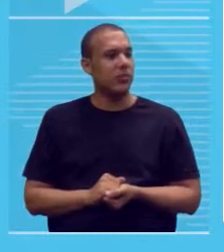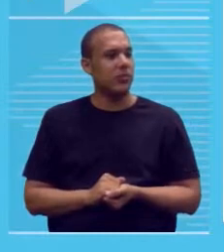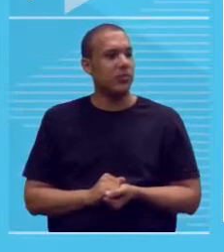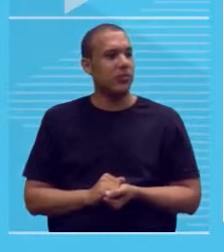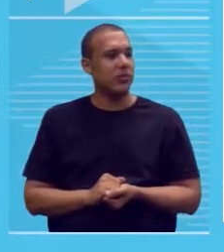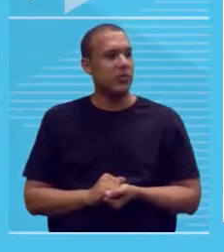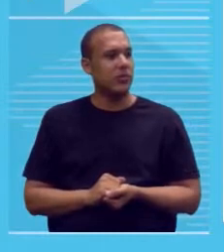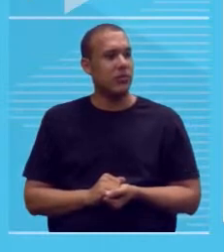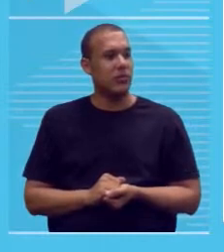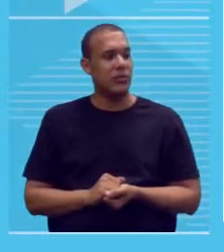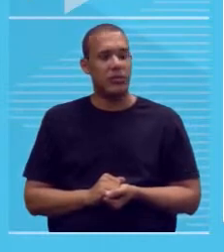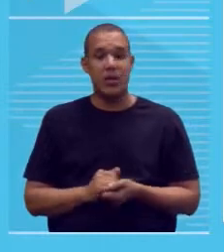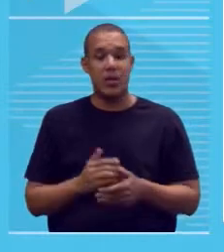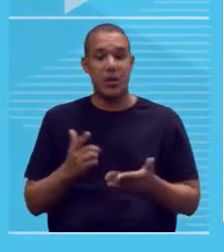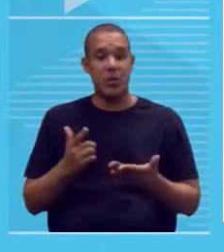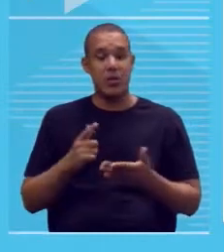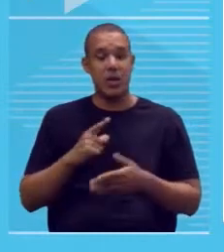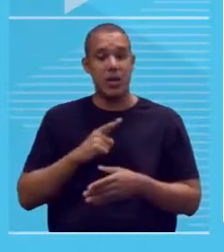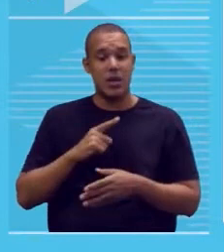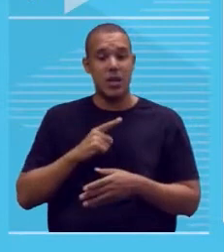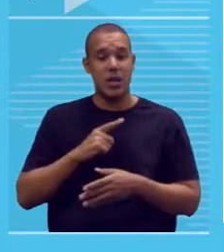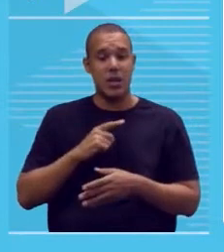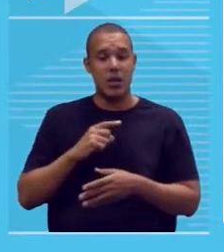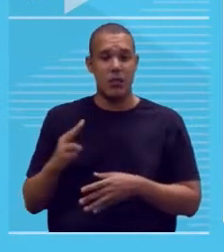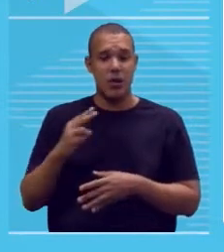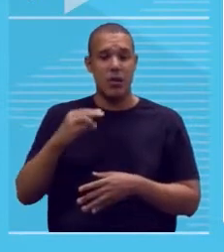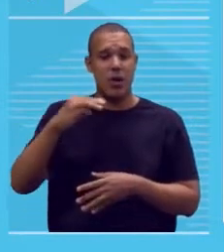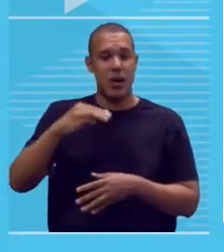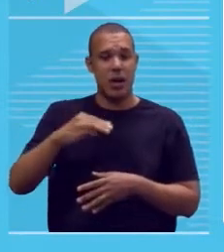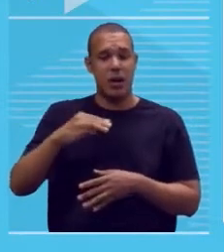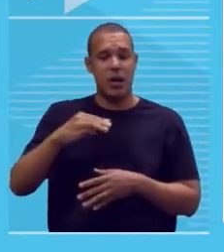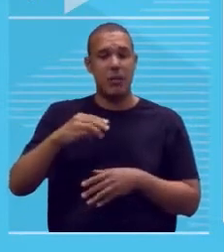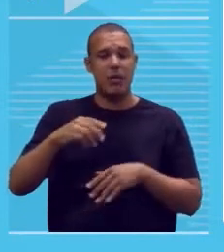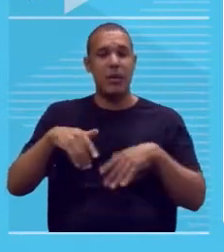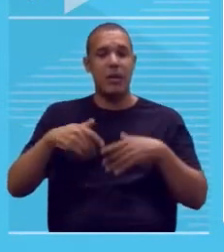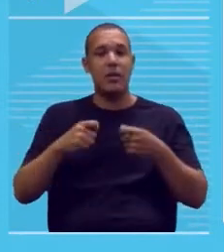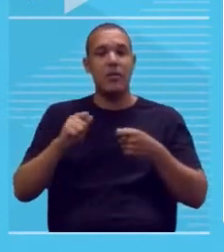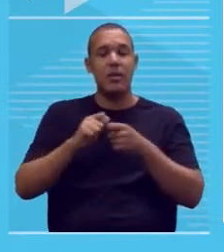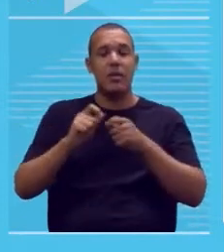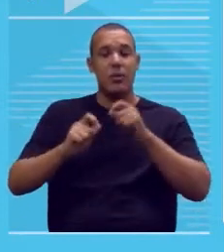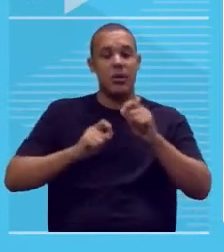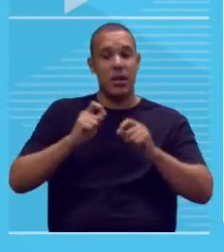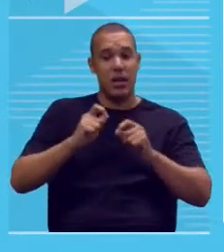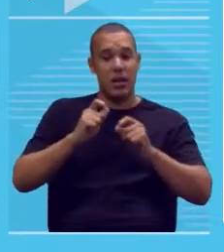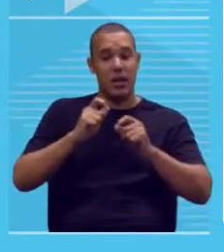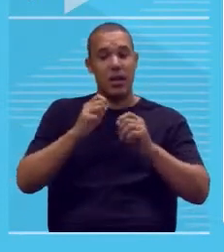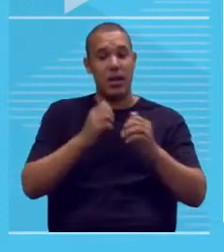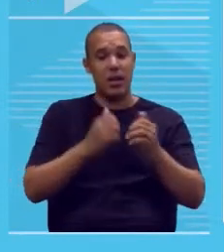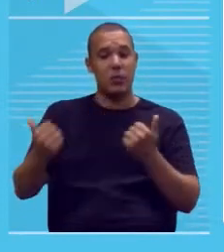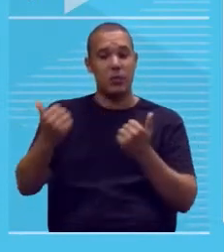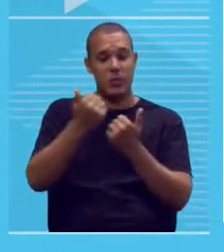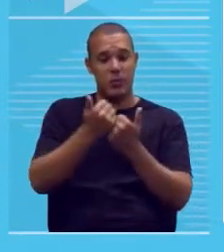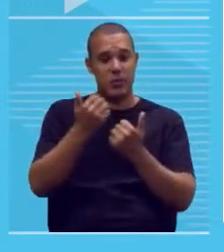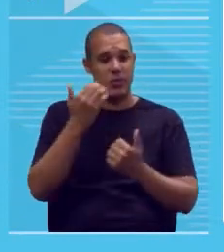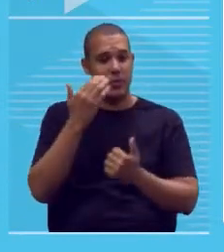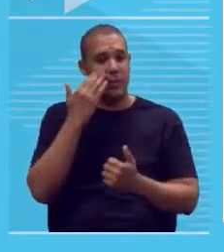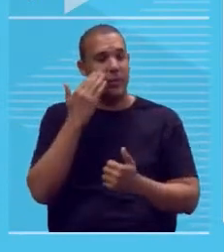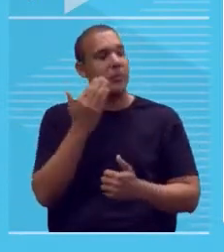Ele já me deu o valor do m, professor. Então, o que é que a gente vai fazer? Vamos substituir. Vai ficar